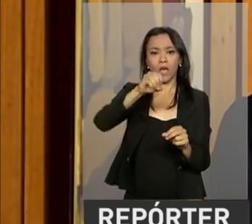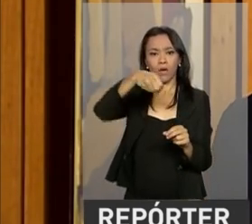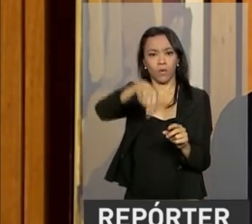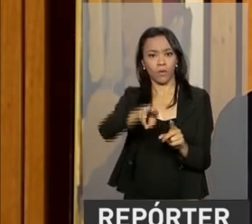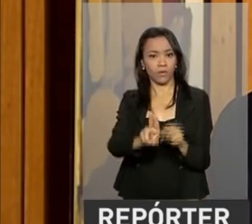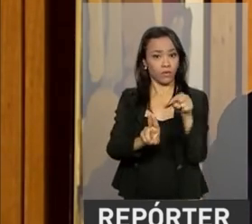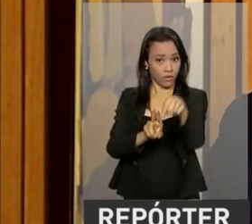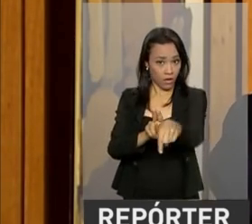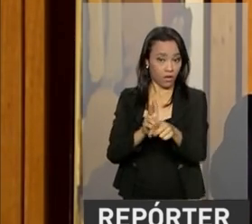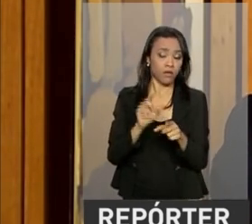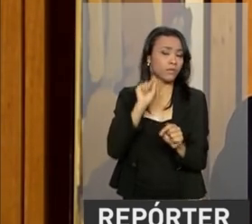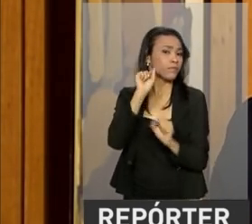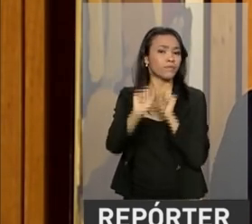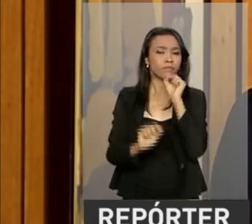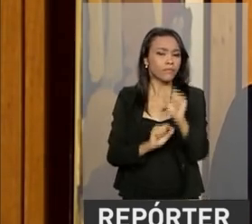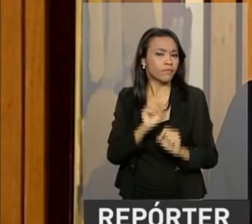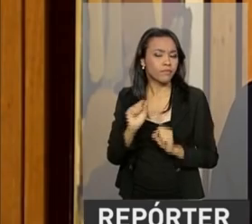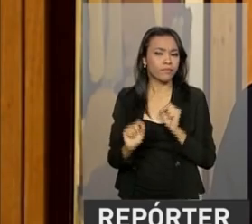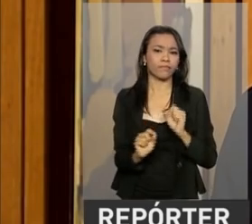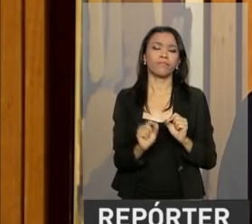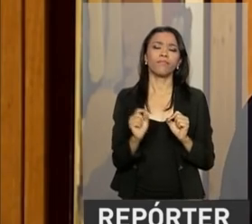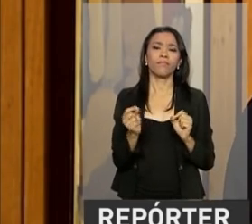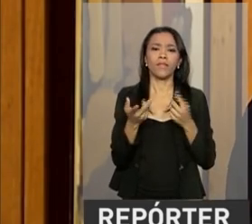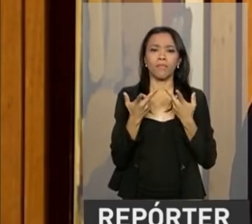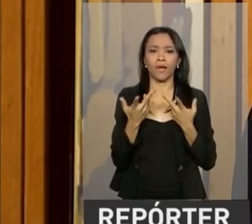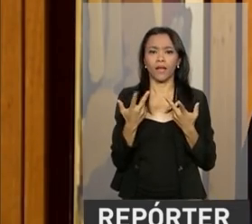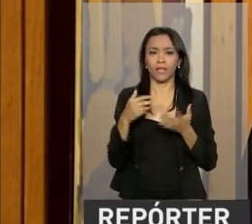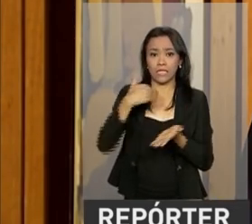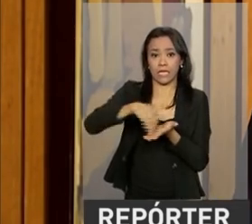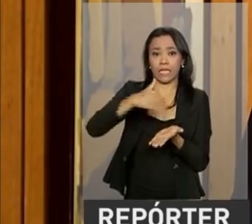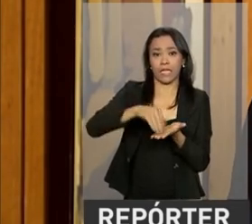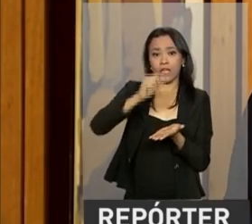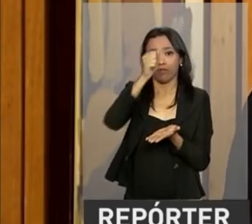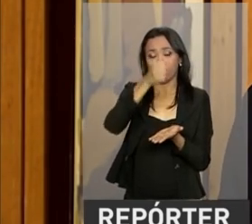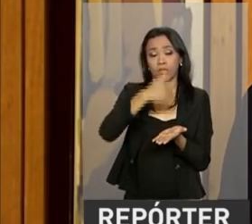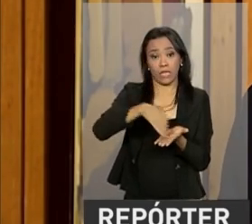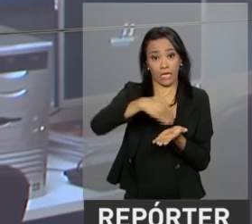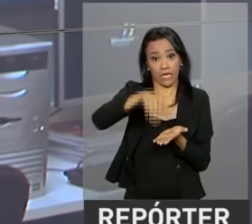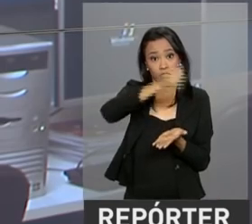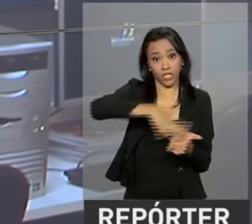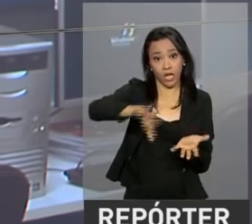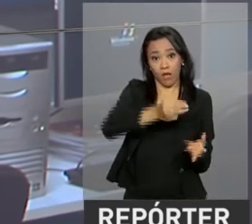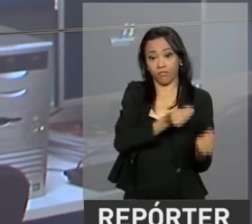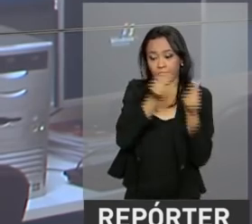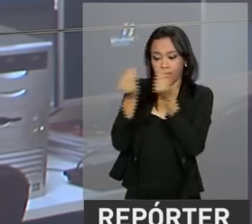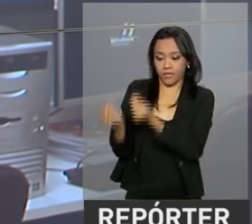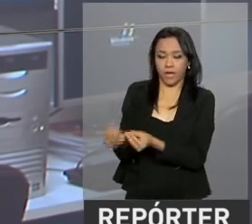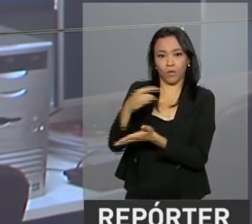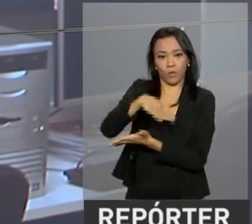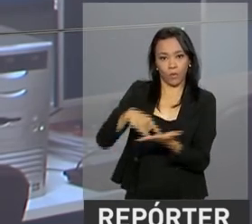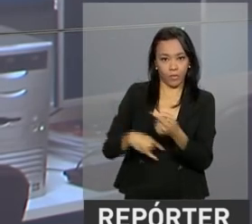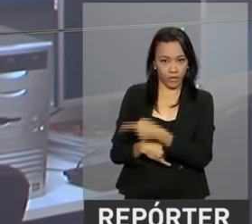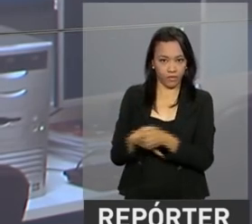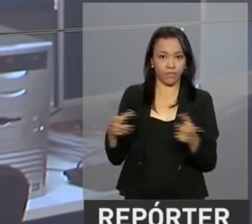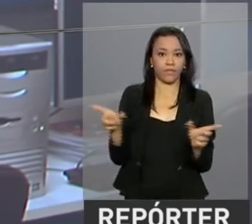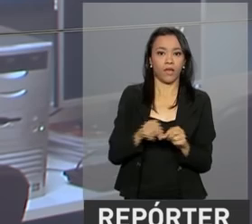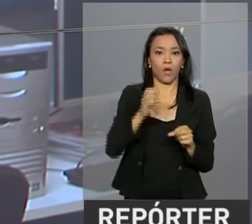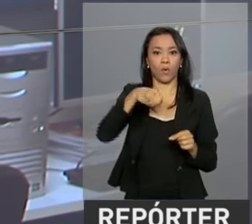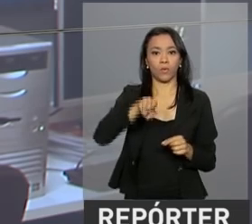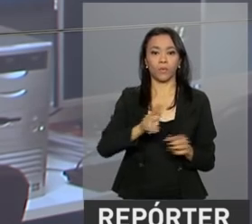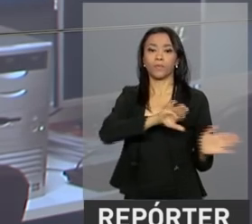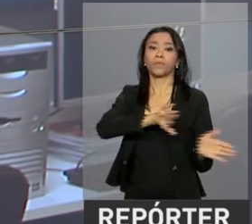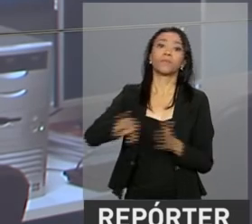Nações Unidas, para depositá-lo em mãos do secretário-geral da ONU. E o Acordo de Paris prevê